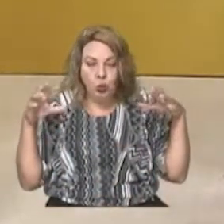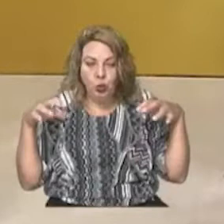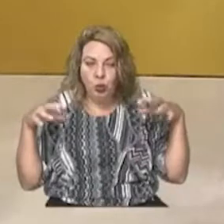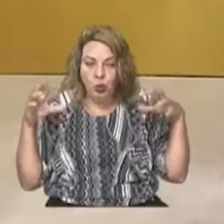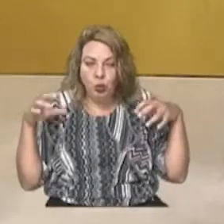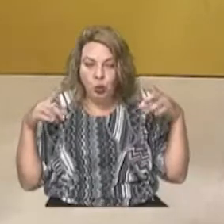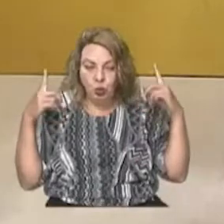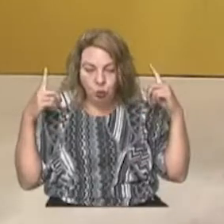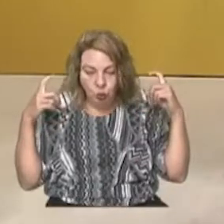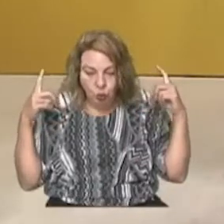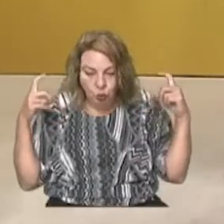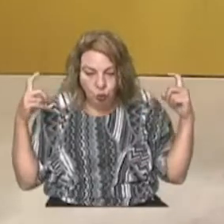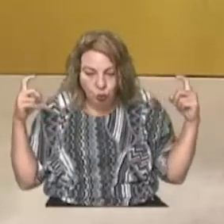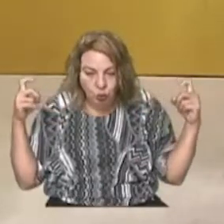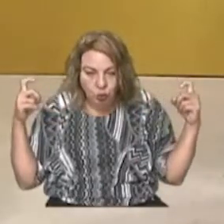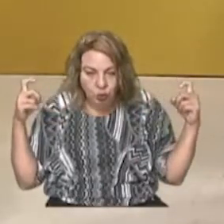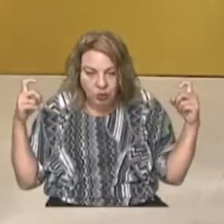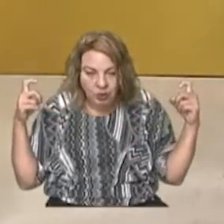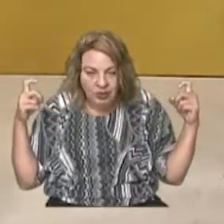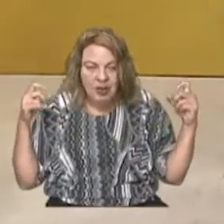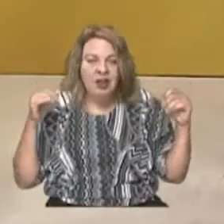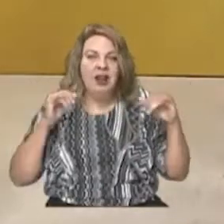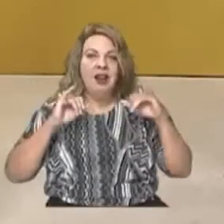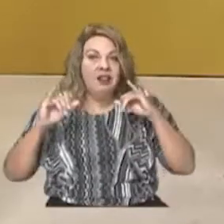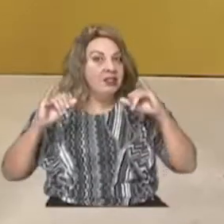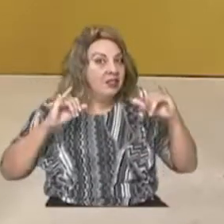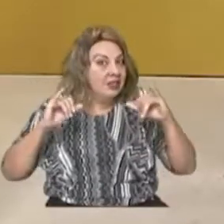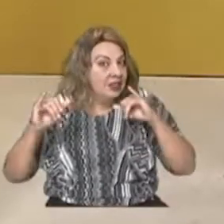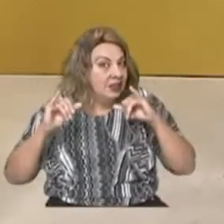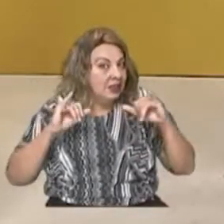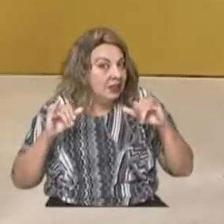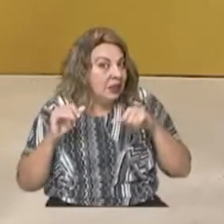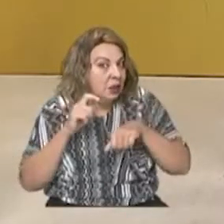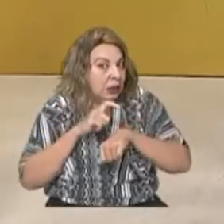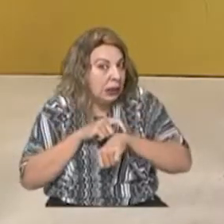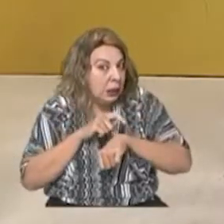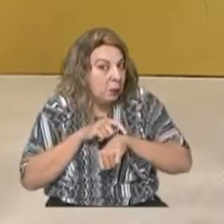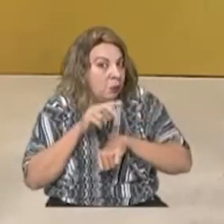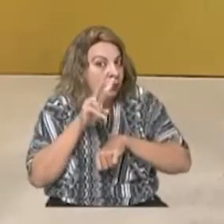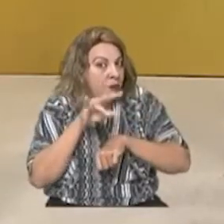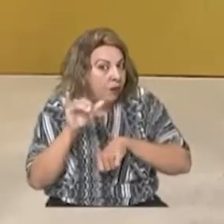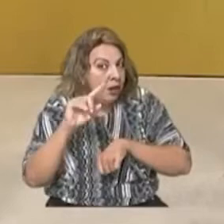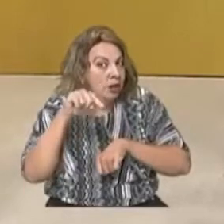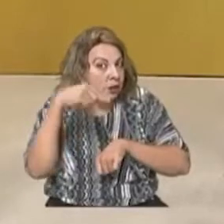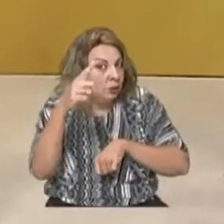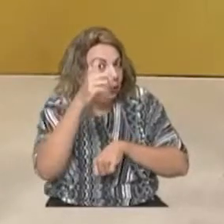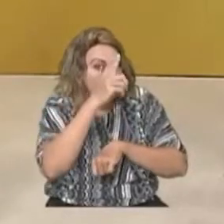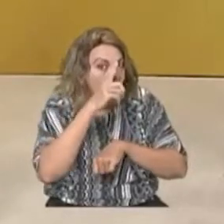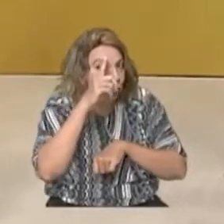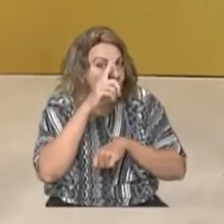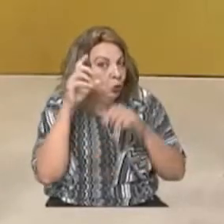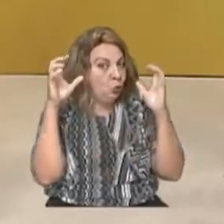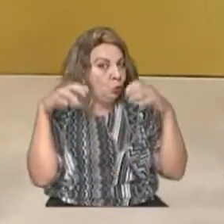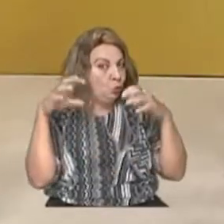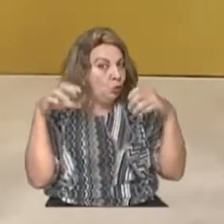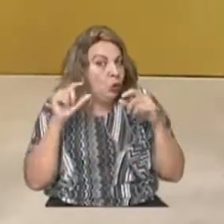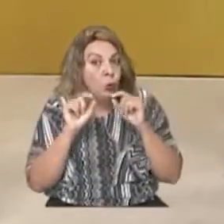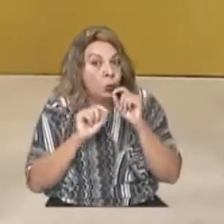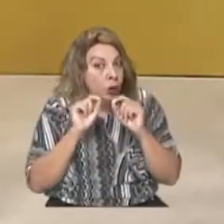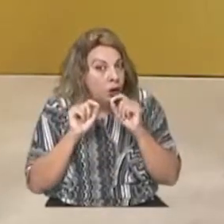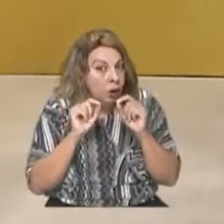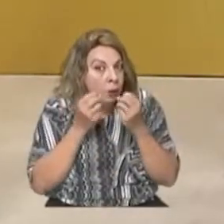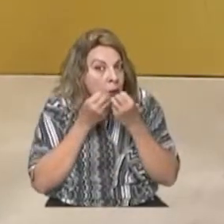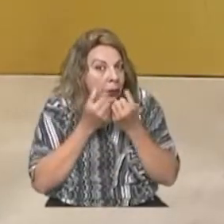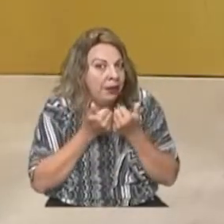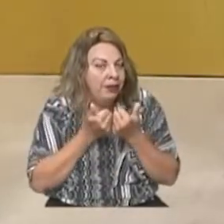Tá ouvindo, fechou, né? Gente. É o alerta da meteorologia do Caju Cap avisando que domingo que vem vai chover, mas vai chover do